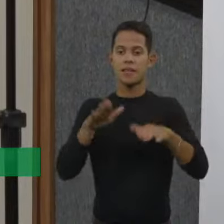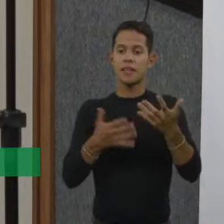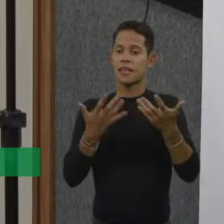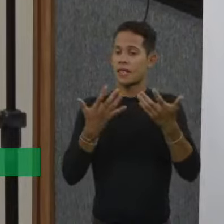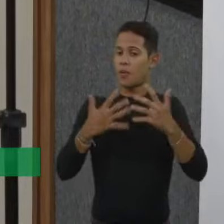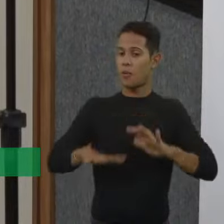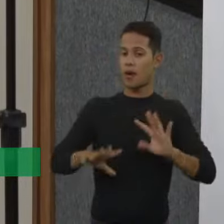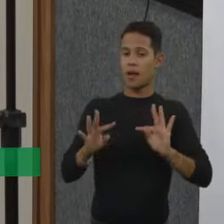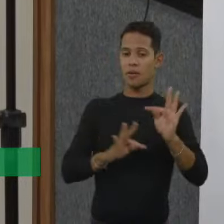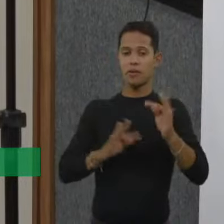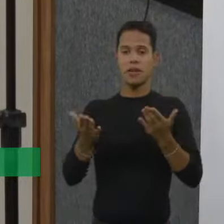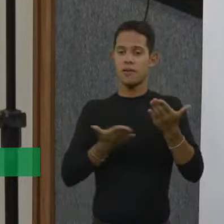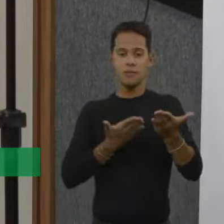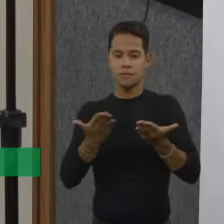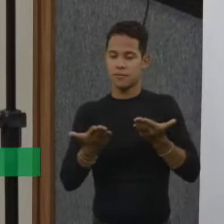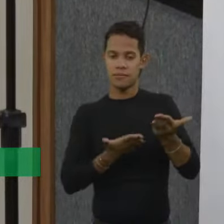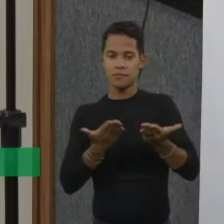esse,